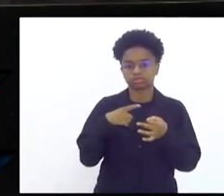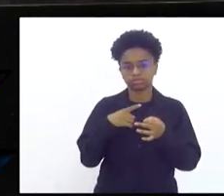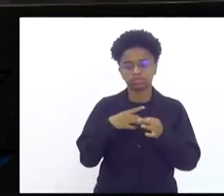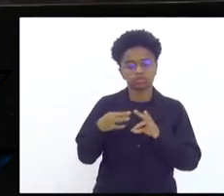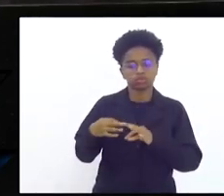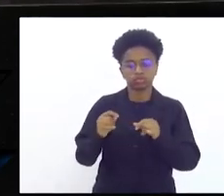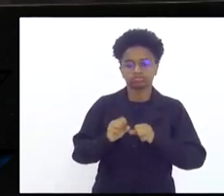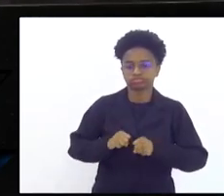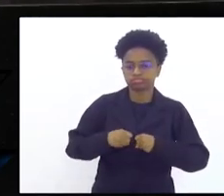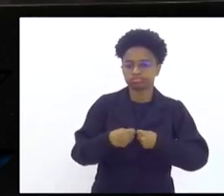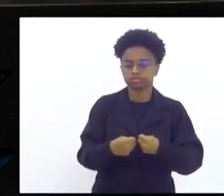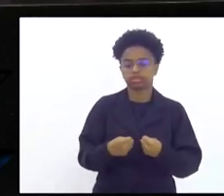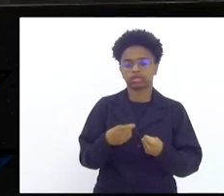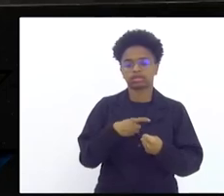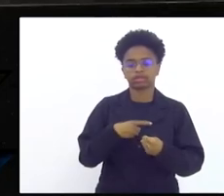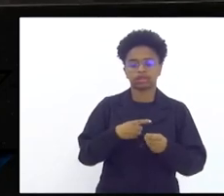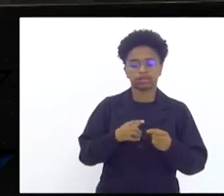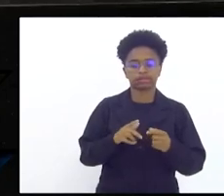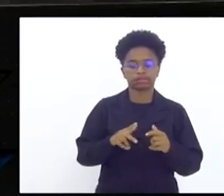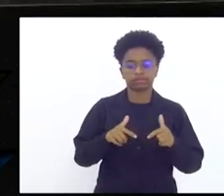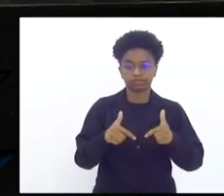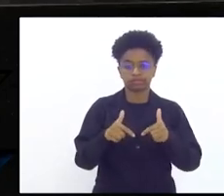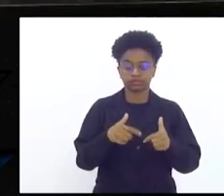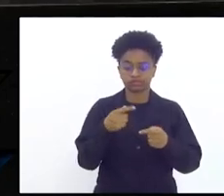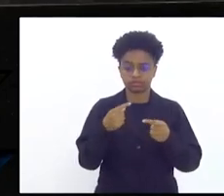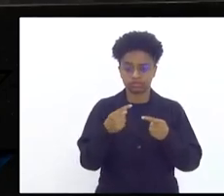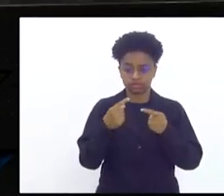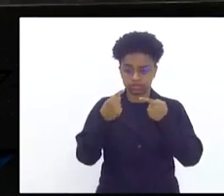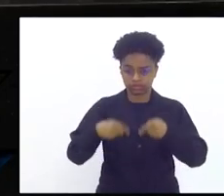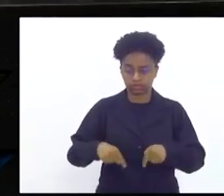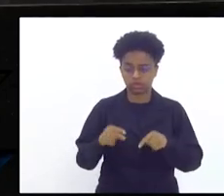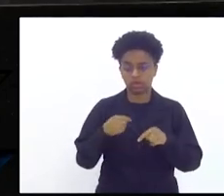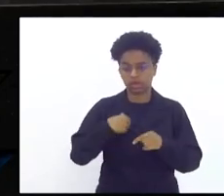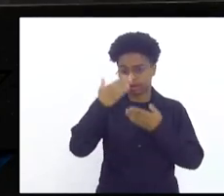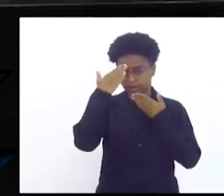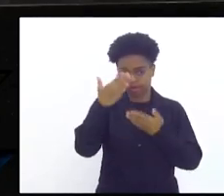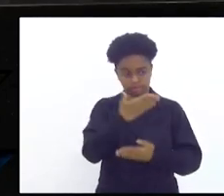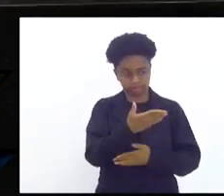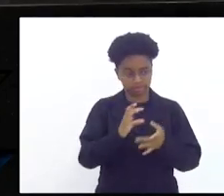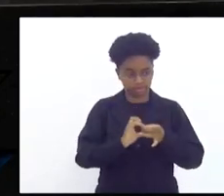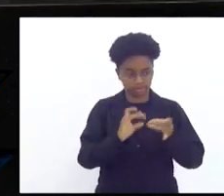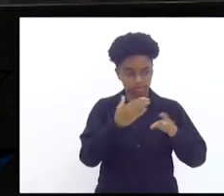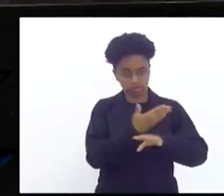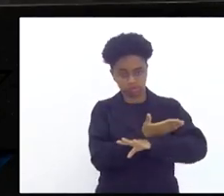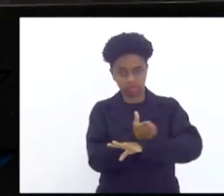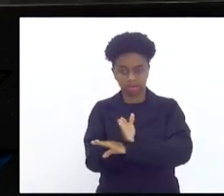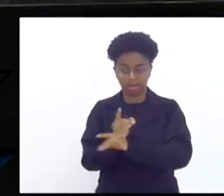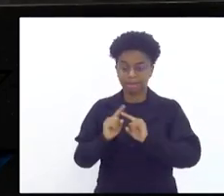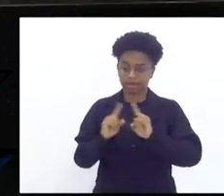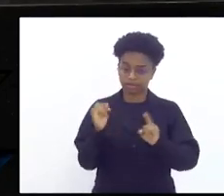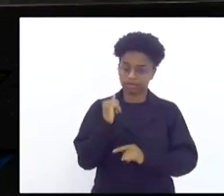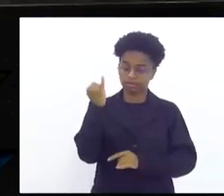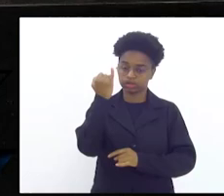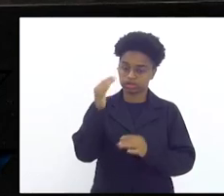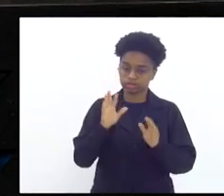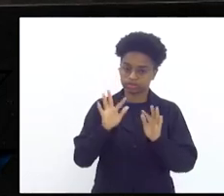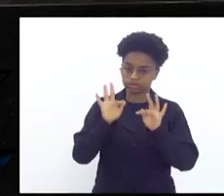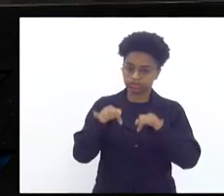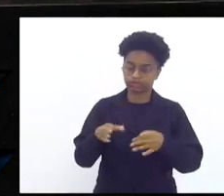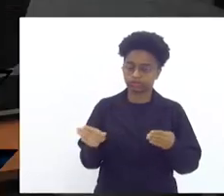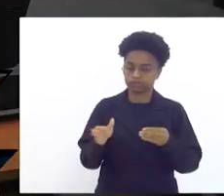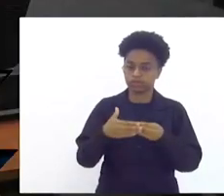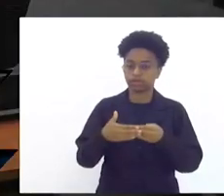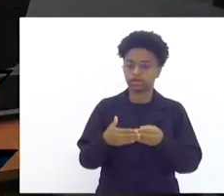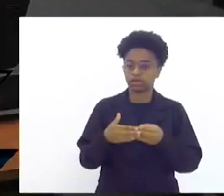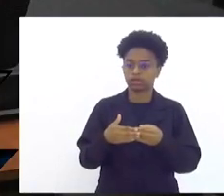frente aos desafios e agradeço a benevolência da presidenta que me deu um tempo um pouco maior mas era importante fazer um bom diálogo com